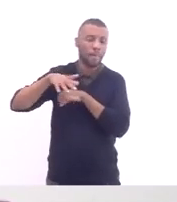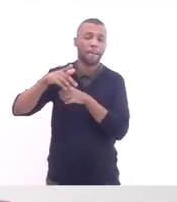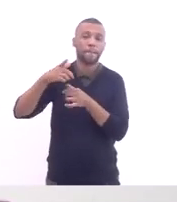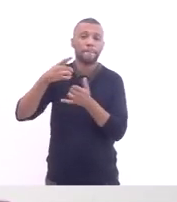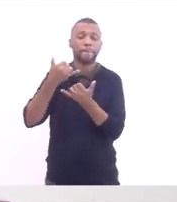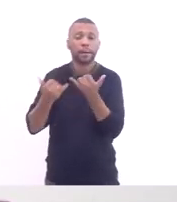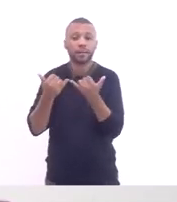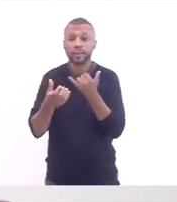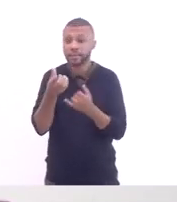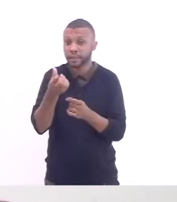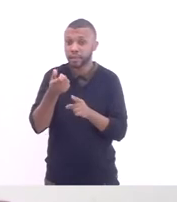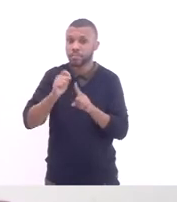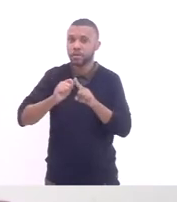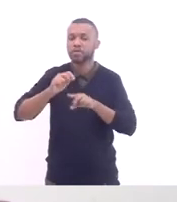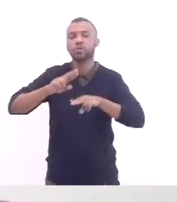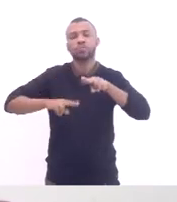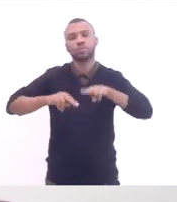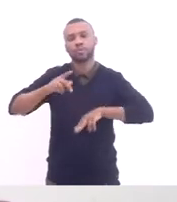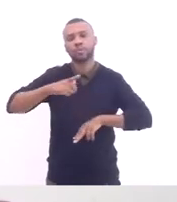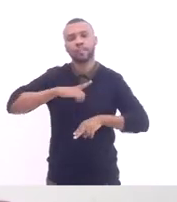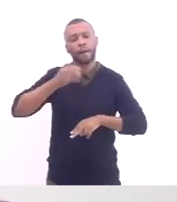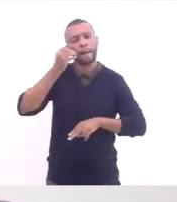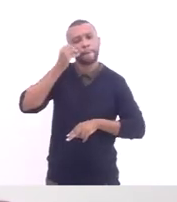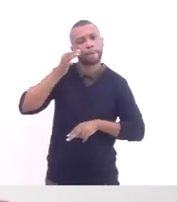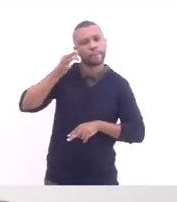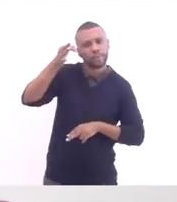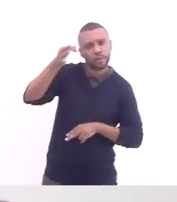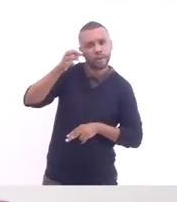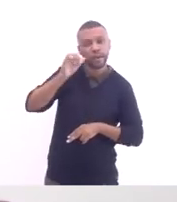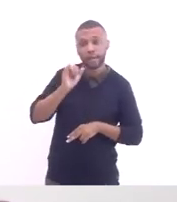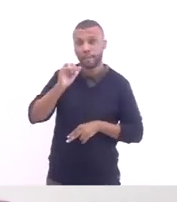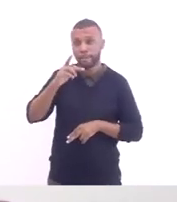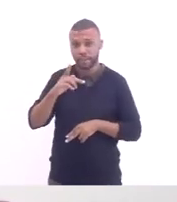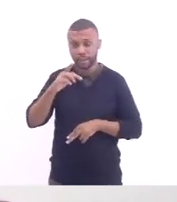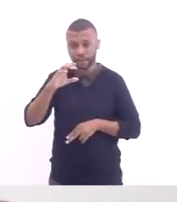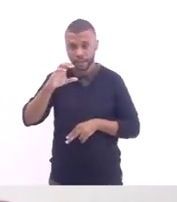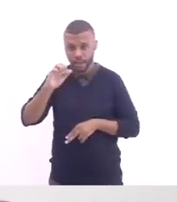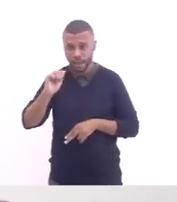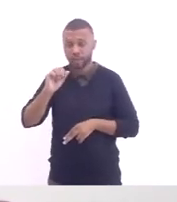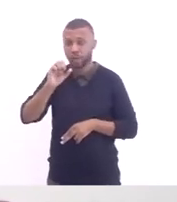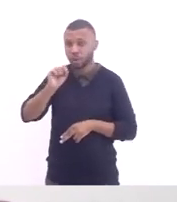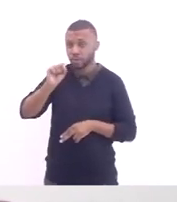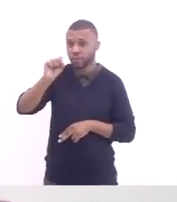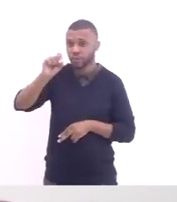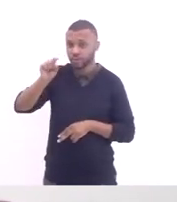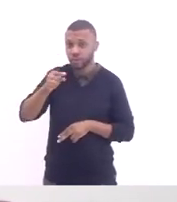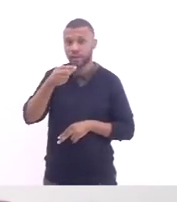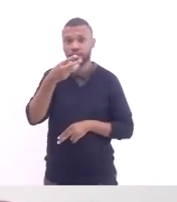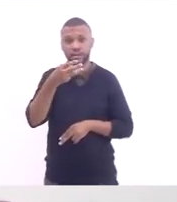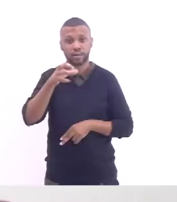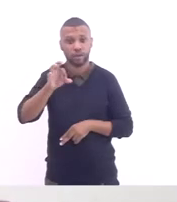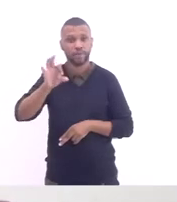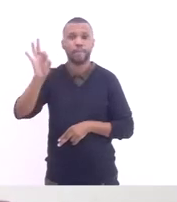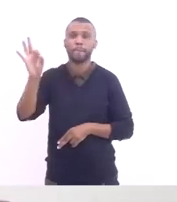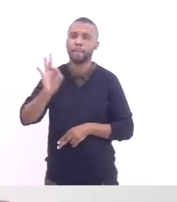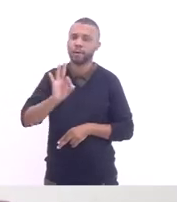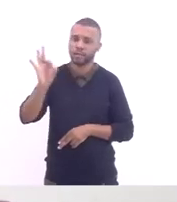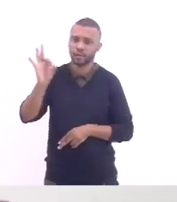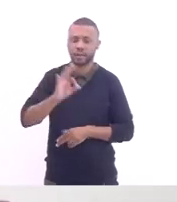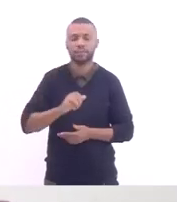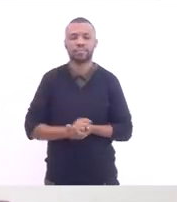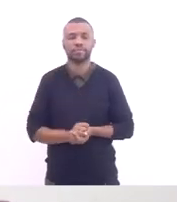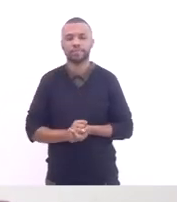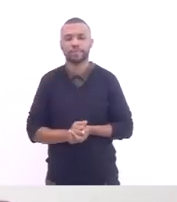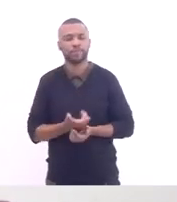A gente já tem uma previsão de uma inflação, um IPCA de 8,89%. A taxa de